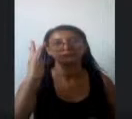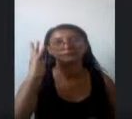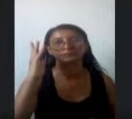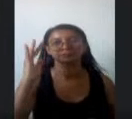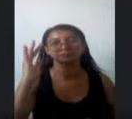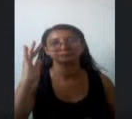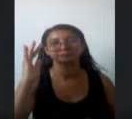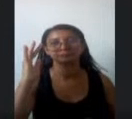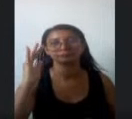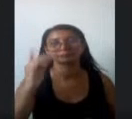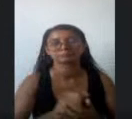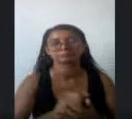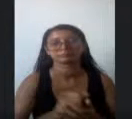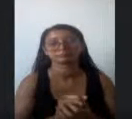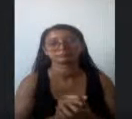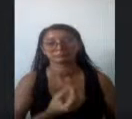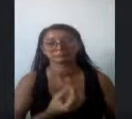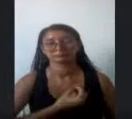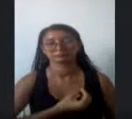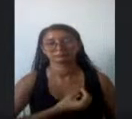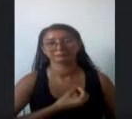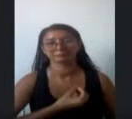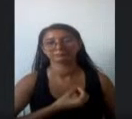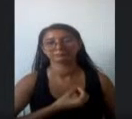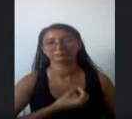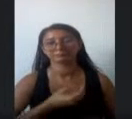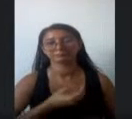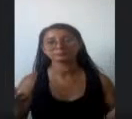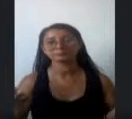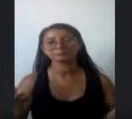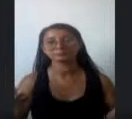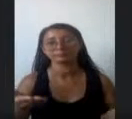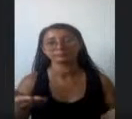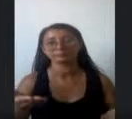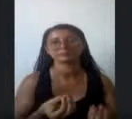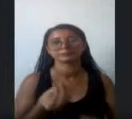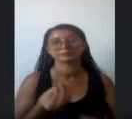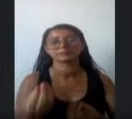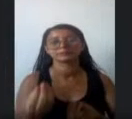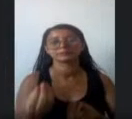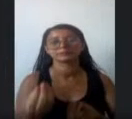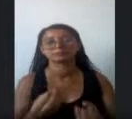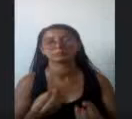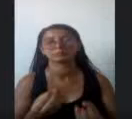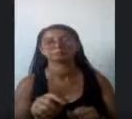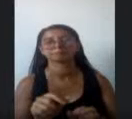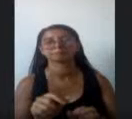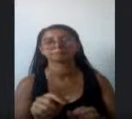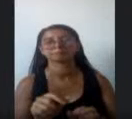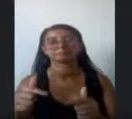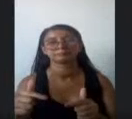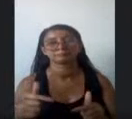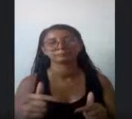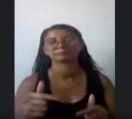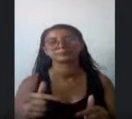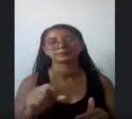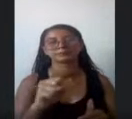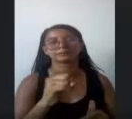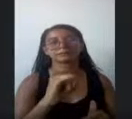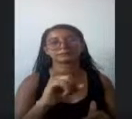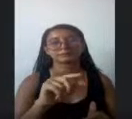nós estamos vivendo. Como é que nós vamos trabalhar a sífilis no contexto da Covid? Sabemos que é uma realidade, que